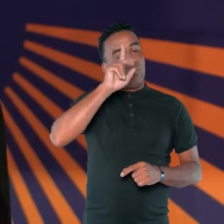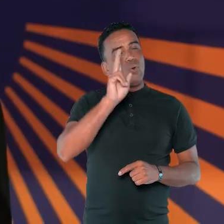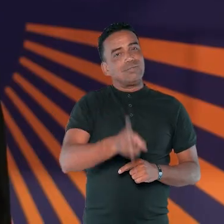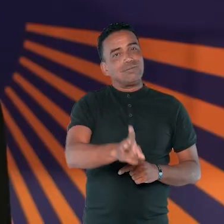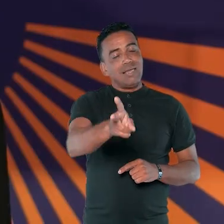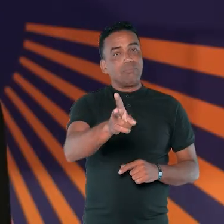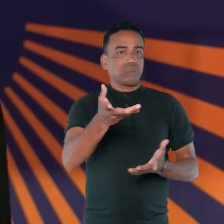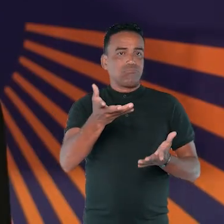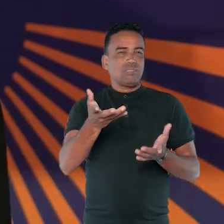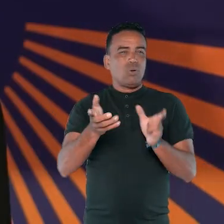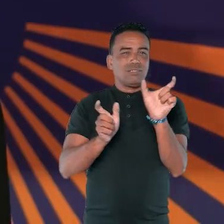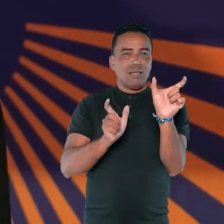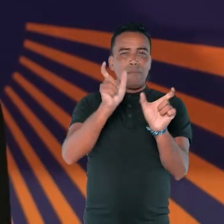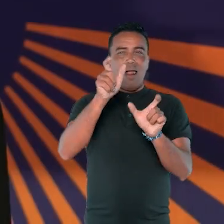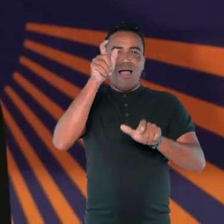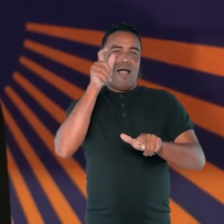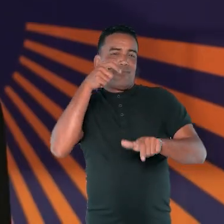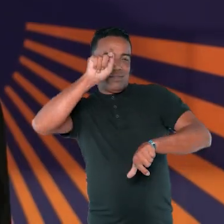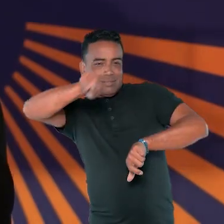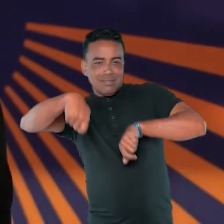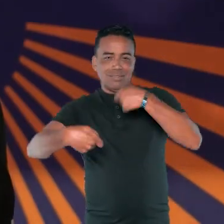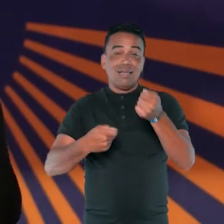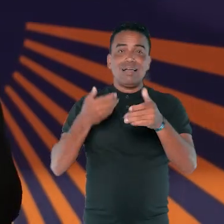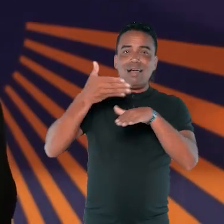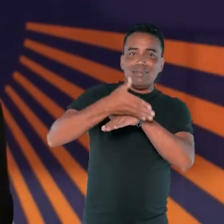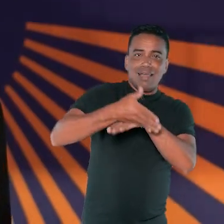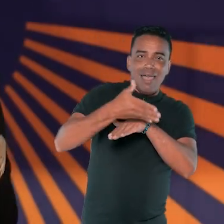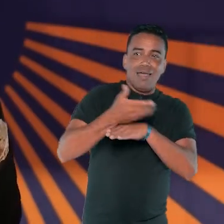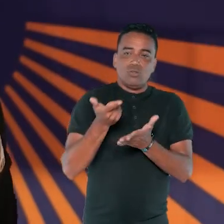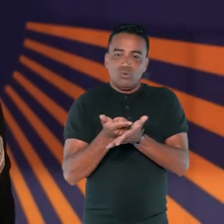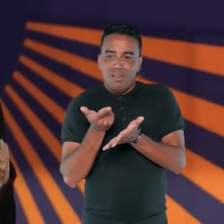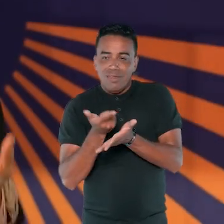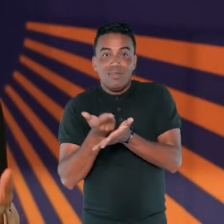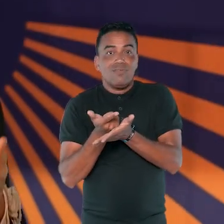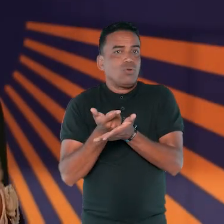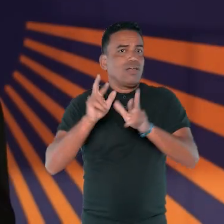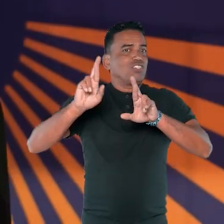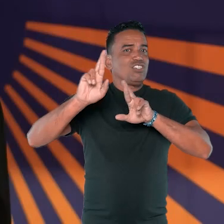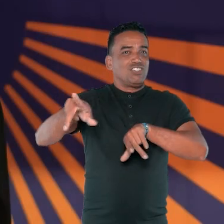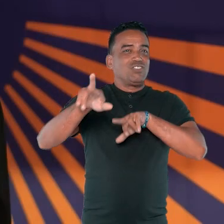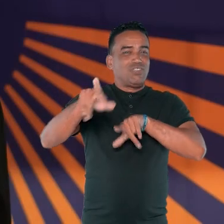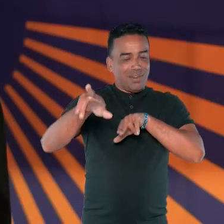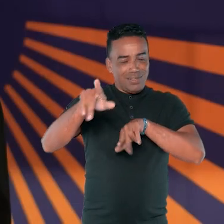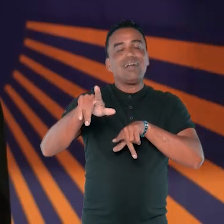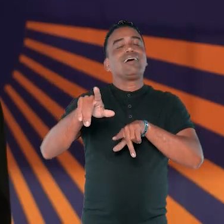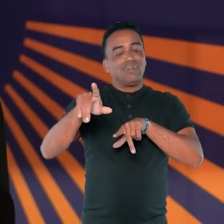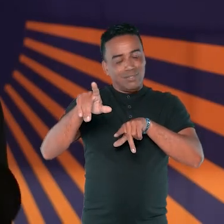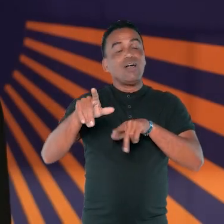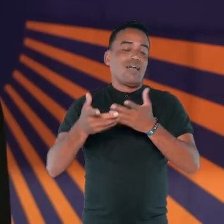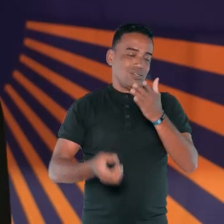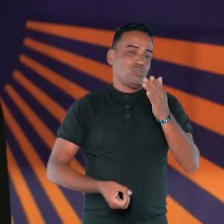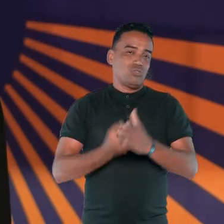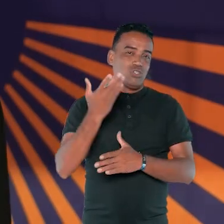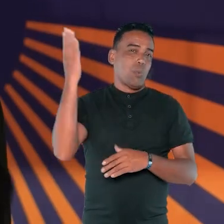nas palavras e no acesso a livros e tudo mais é muito diferenciado, e isso levou ao Brasil a uma